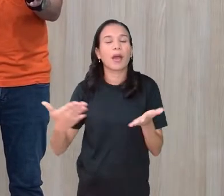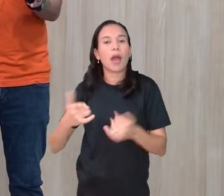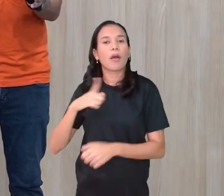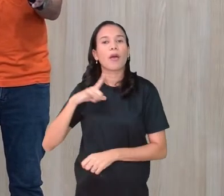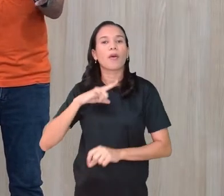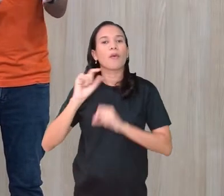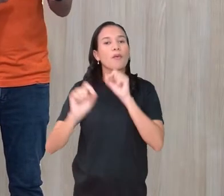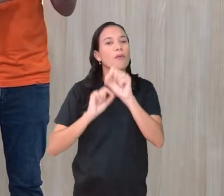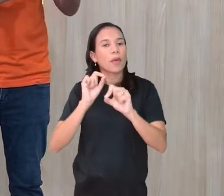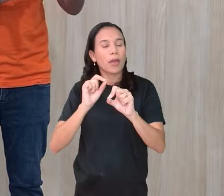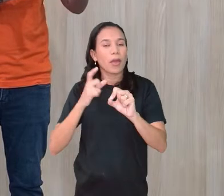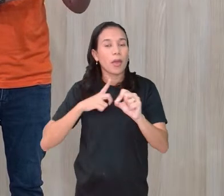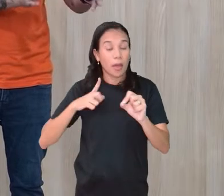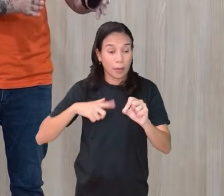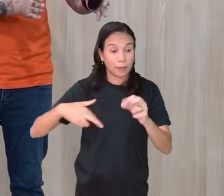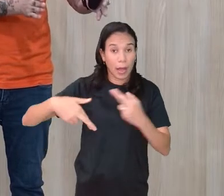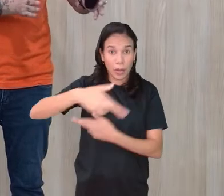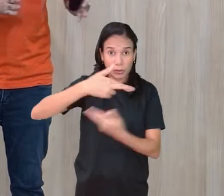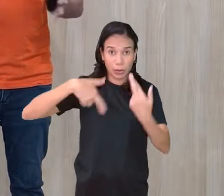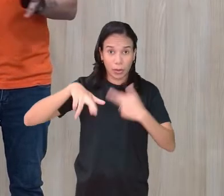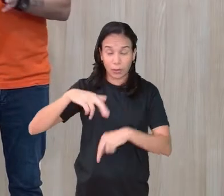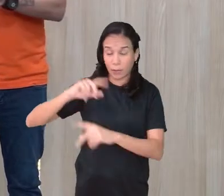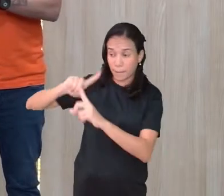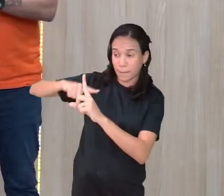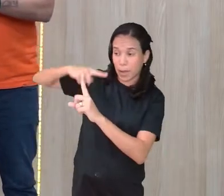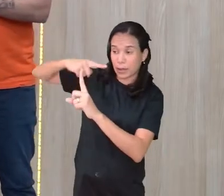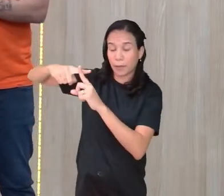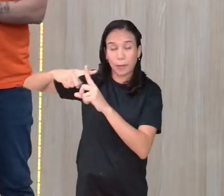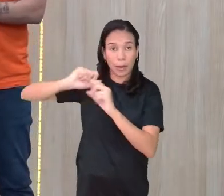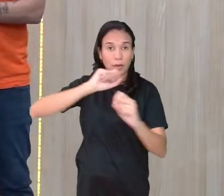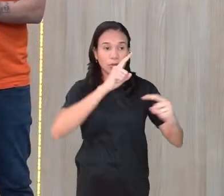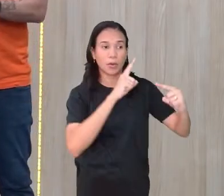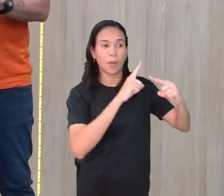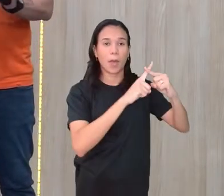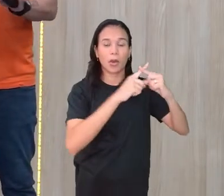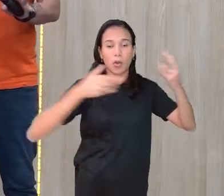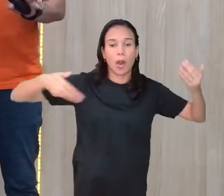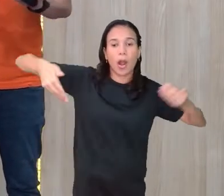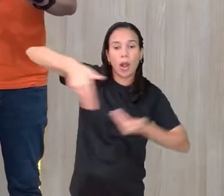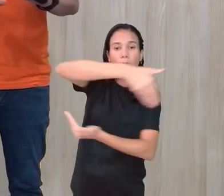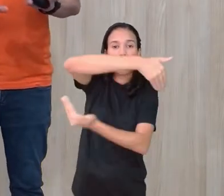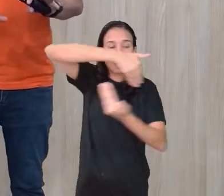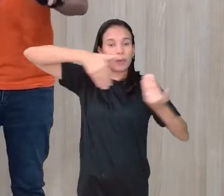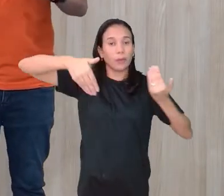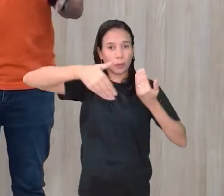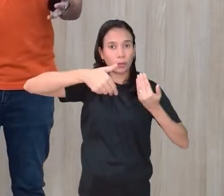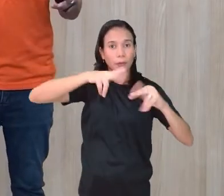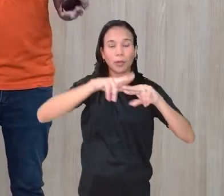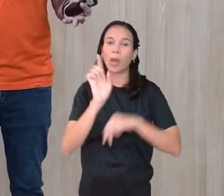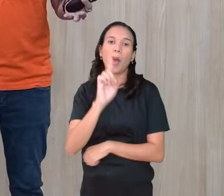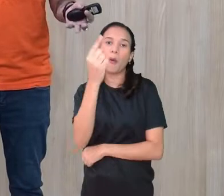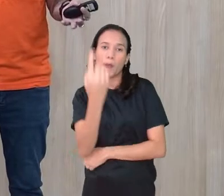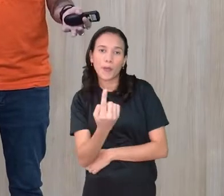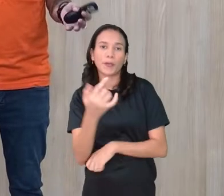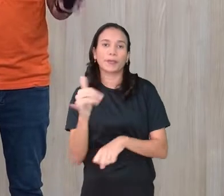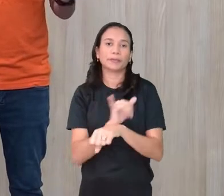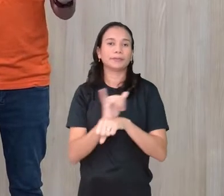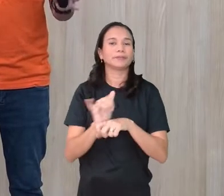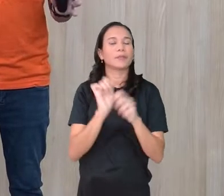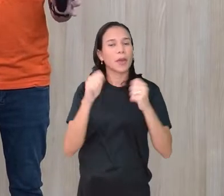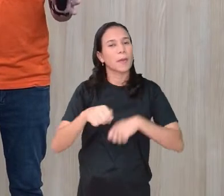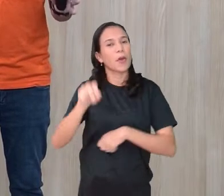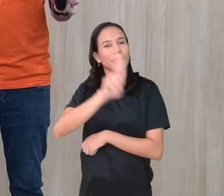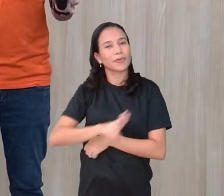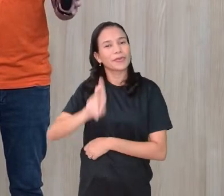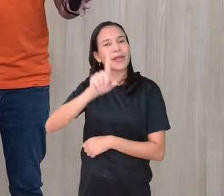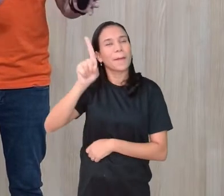tentar relacionar a operação de adição com a operação de multiplicação. Essa não é a única maneira que a gente pode trabalhar, mas a gente